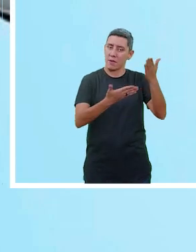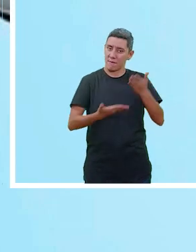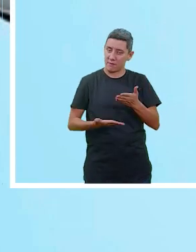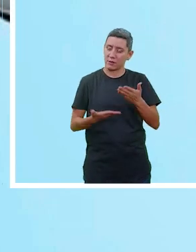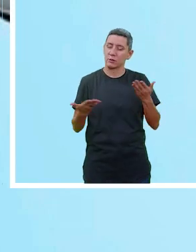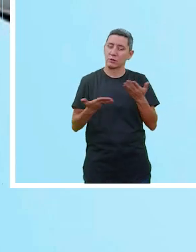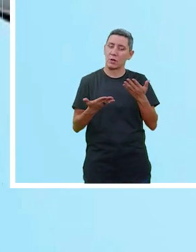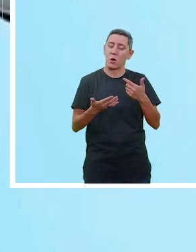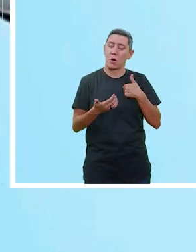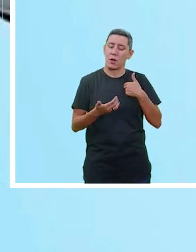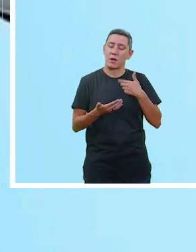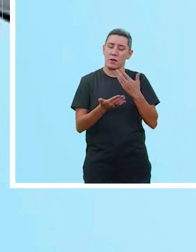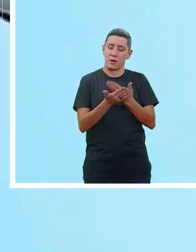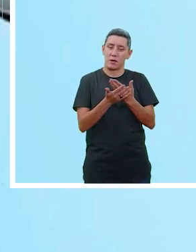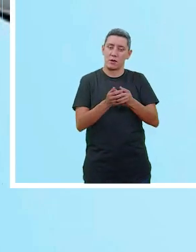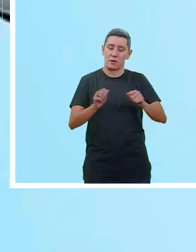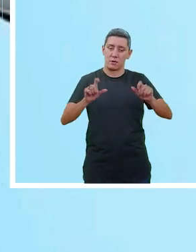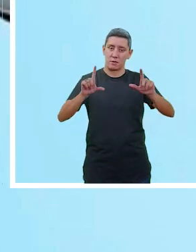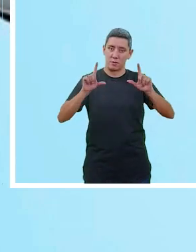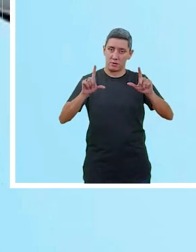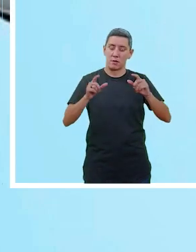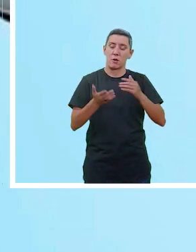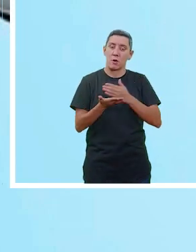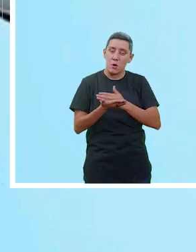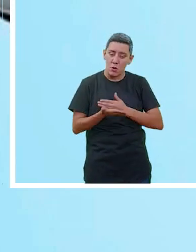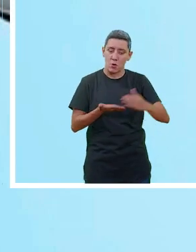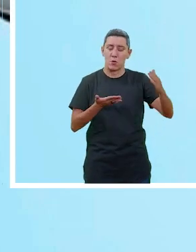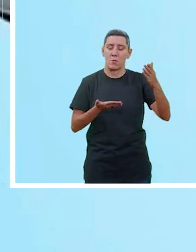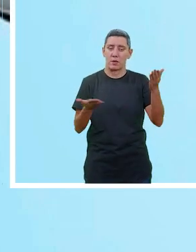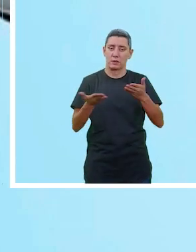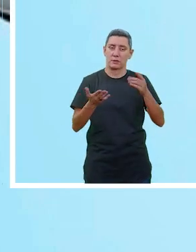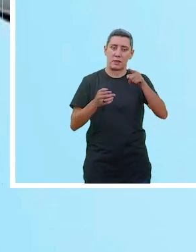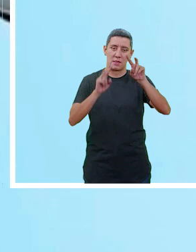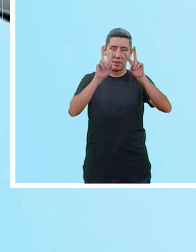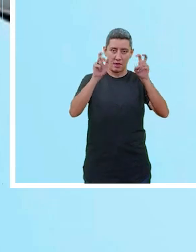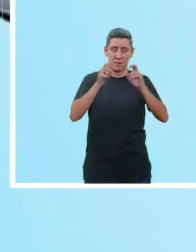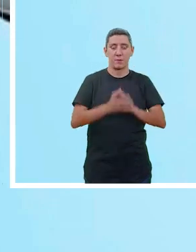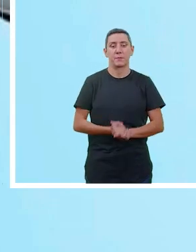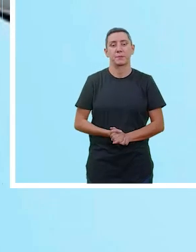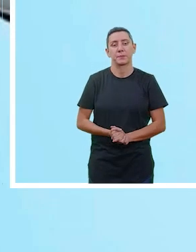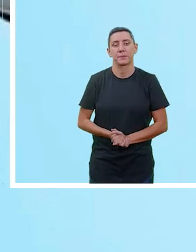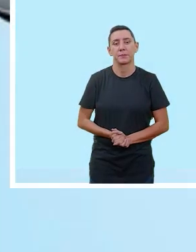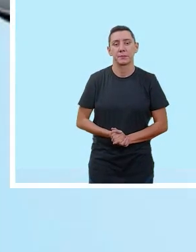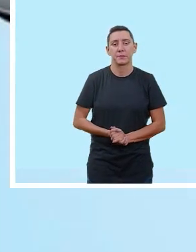eu acompanho vocês a gente iniciar a abordagem do tema.